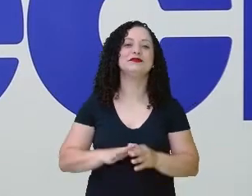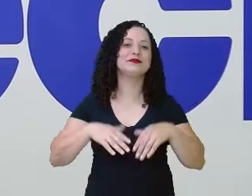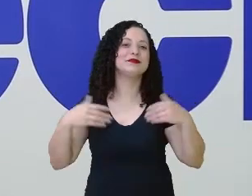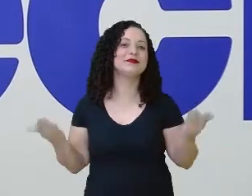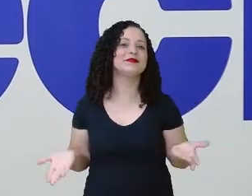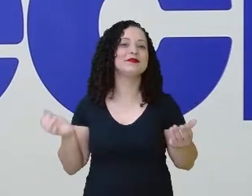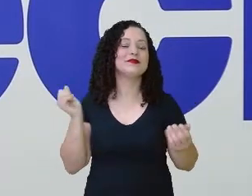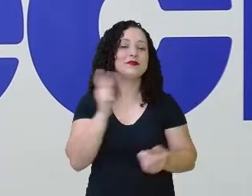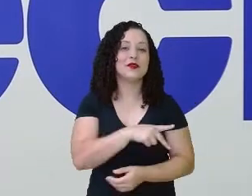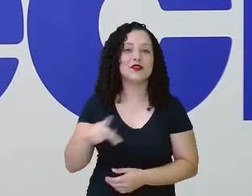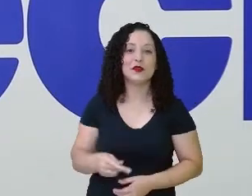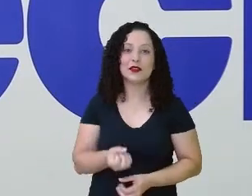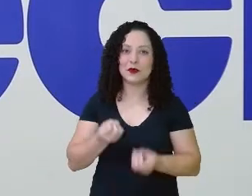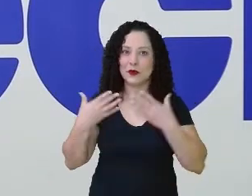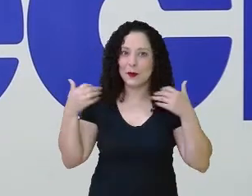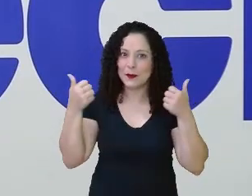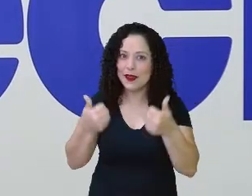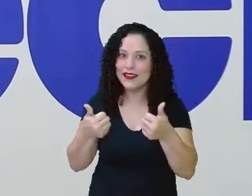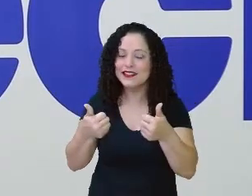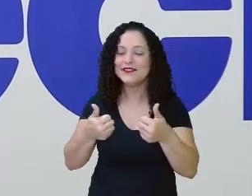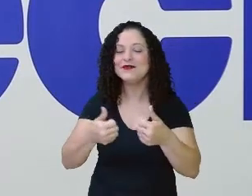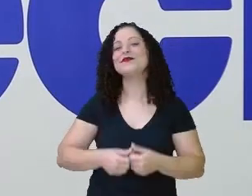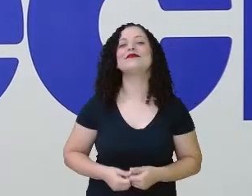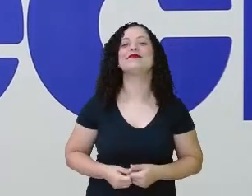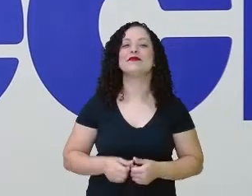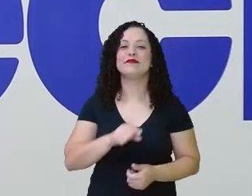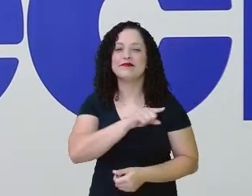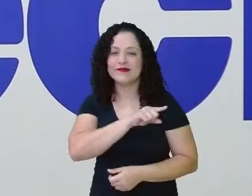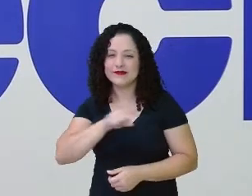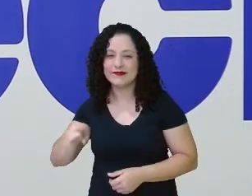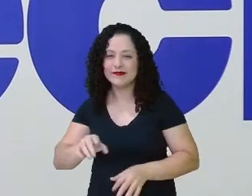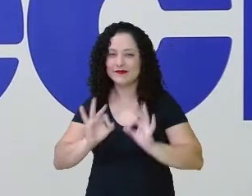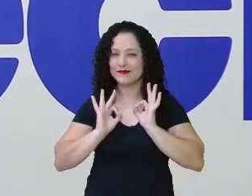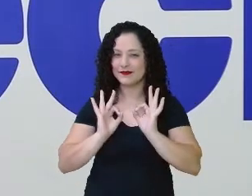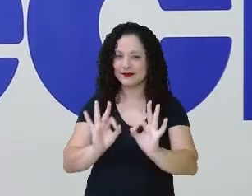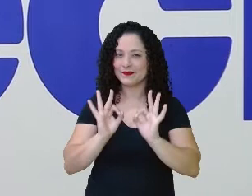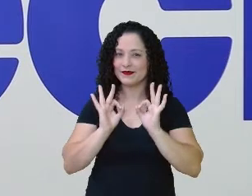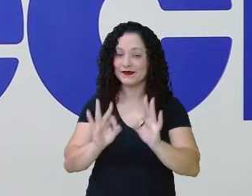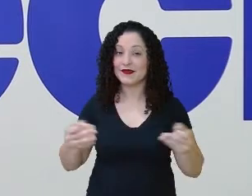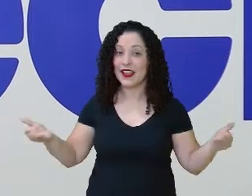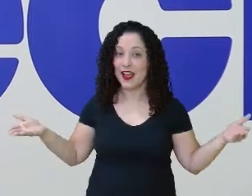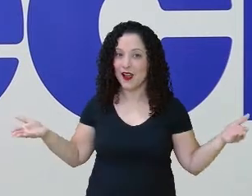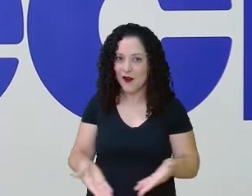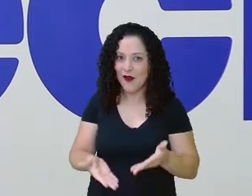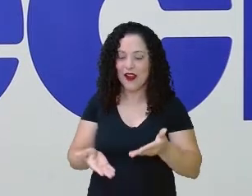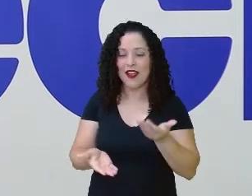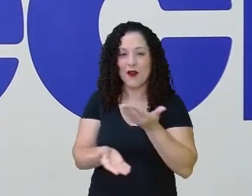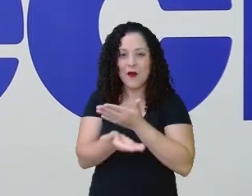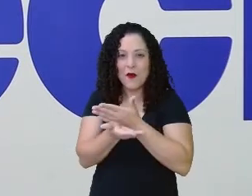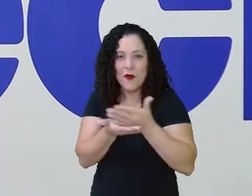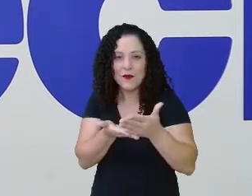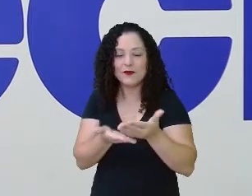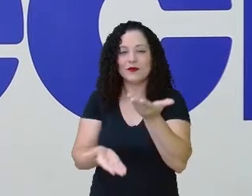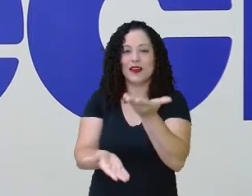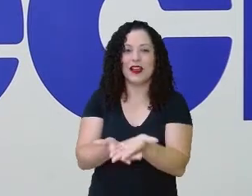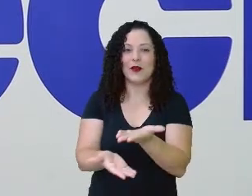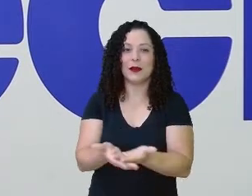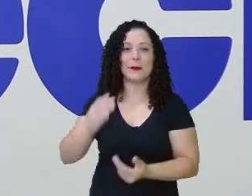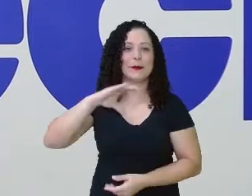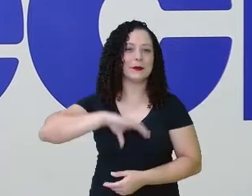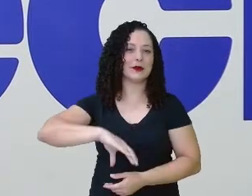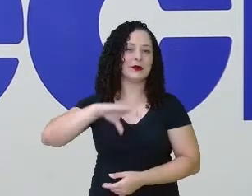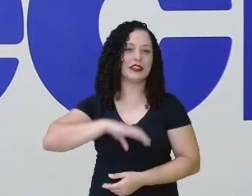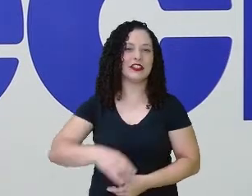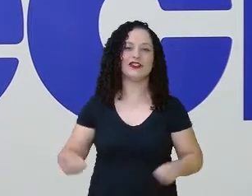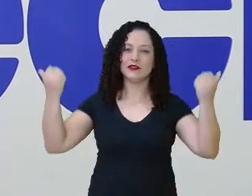Abigail, tudo bem? Tudo bom? Tá todo mundo bem? Tá todo mundo pronto para mais uma aula de língua portuguesa? Eu